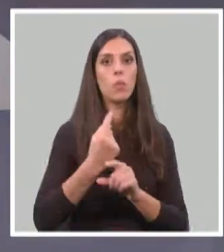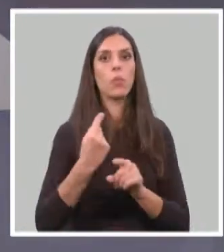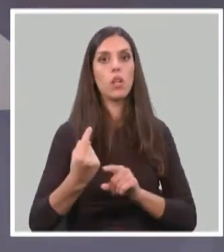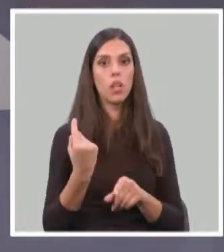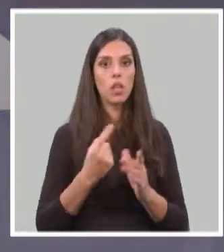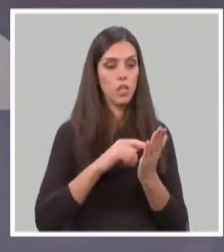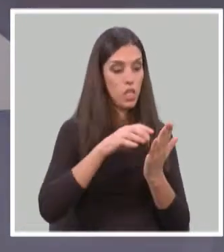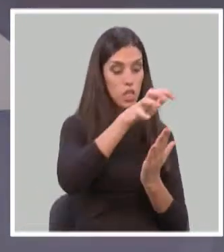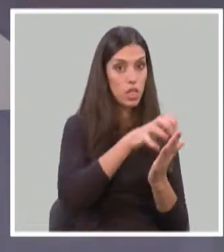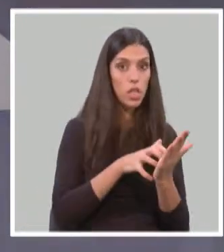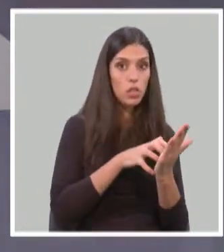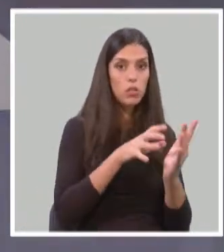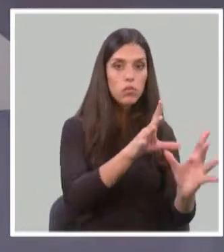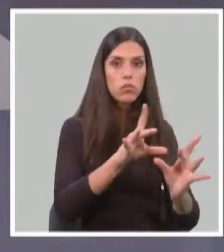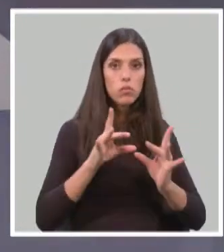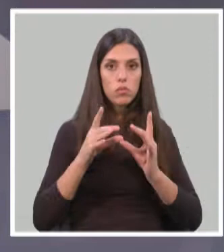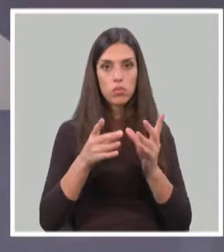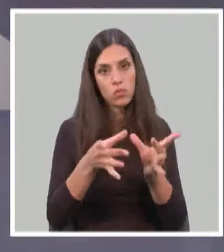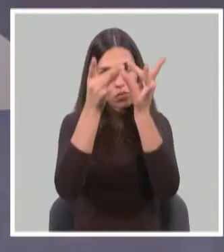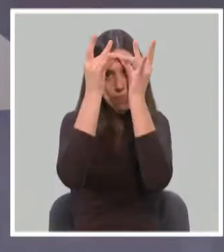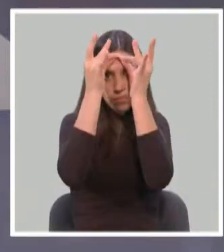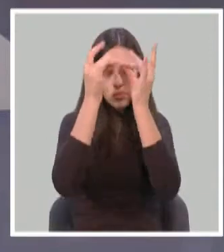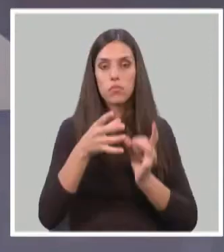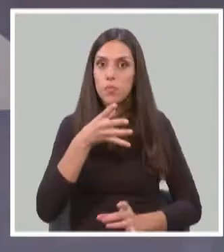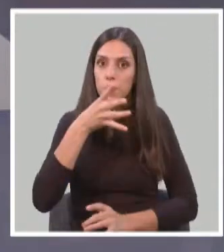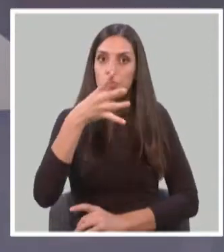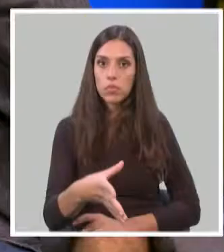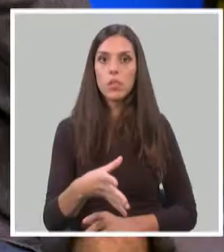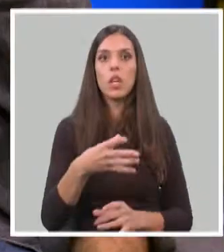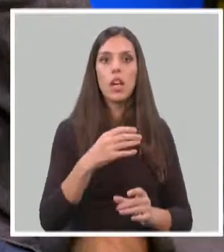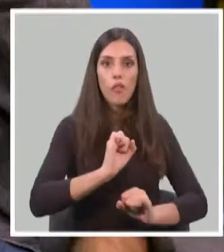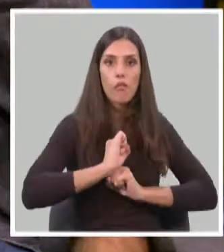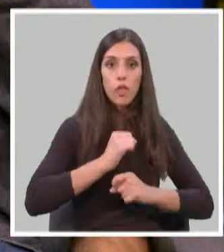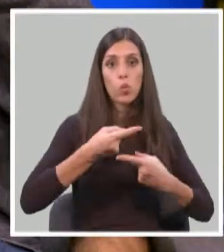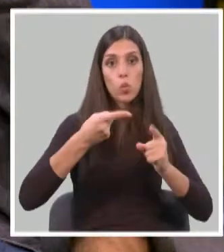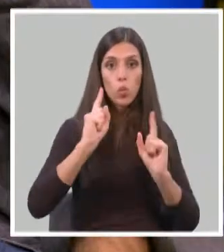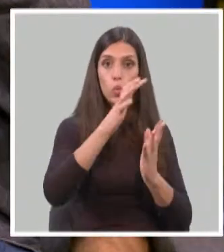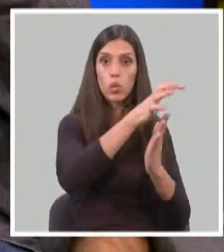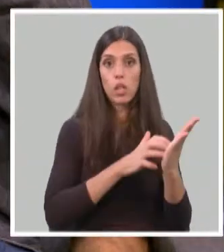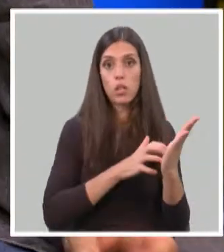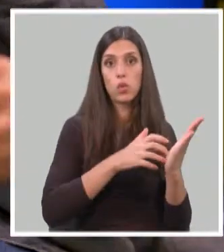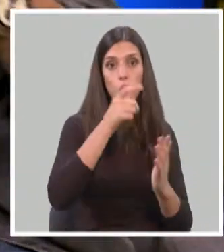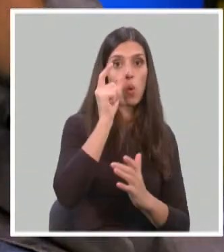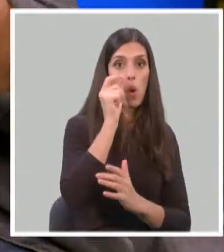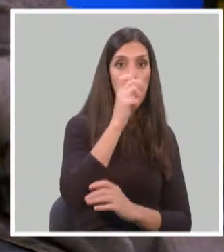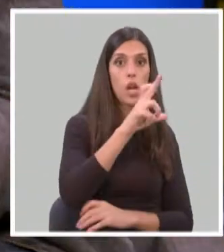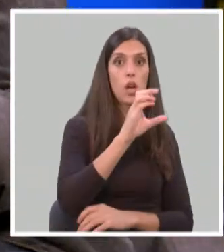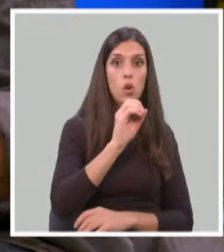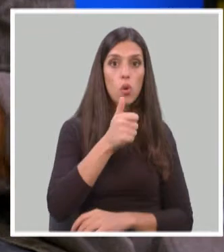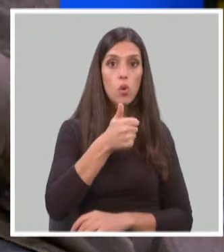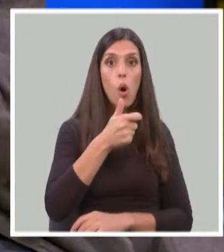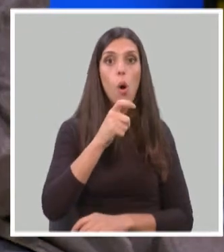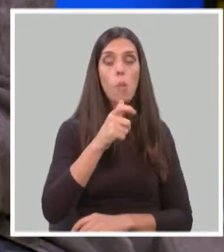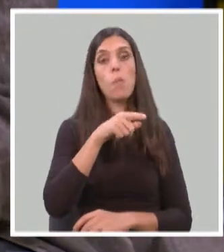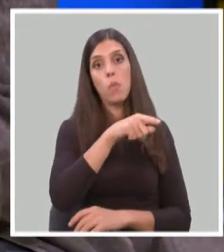palavras do autor. Aquilo não era meu, era de um senhor chamado Rob Decker, e então